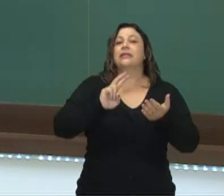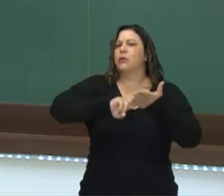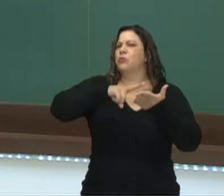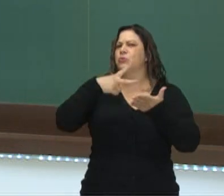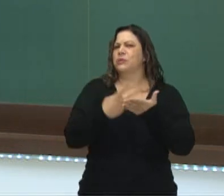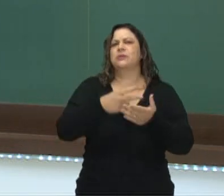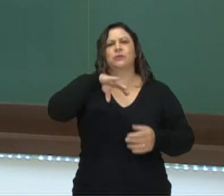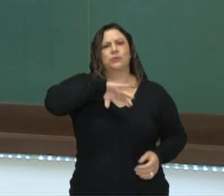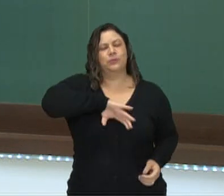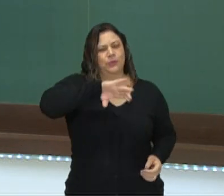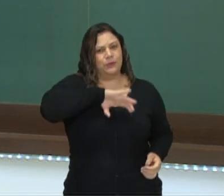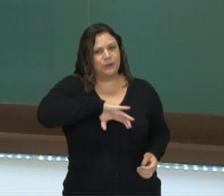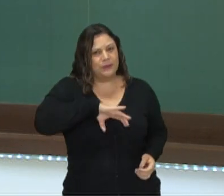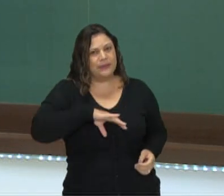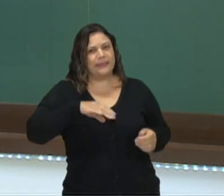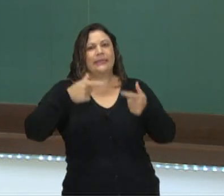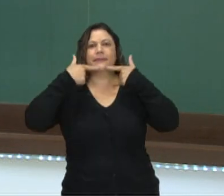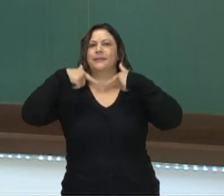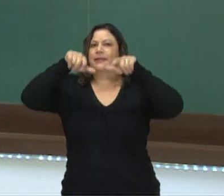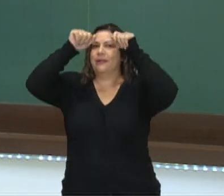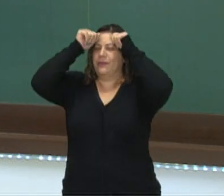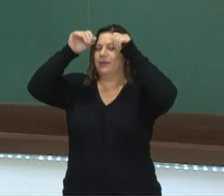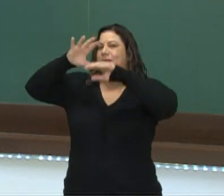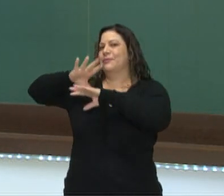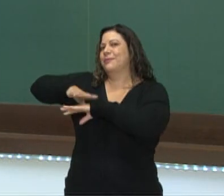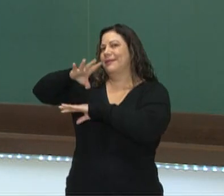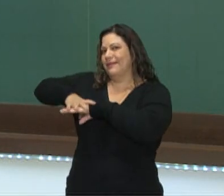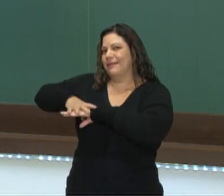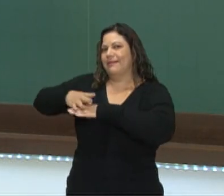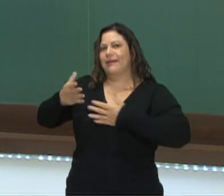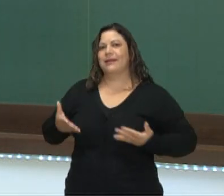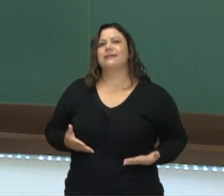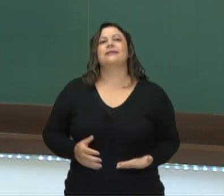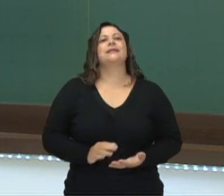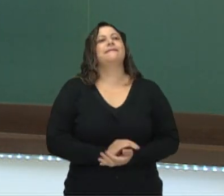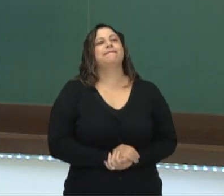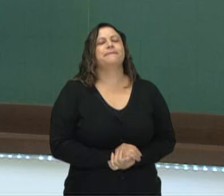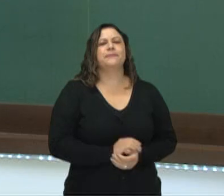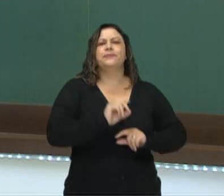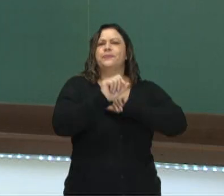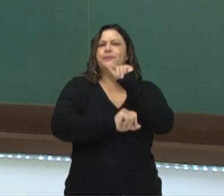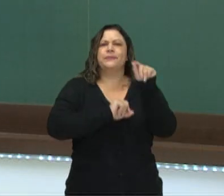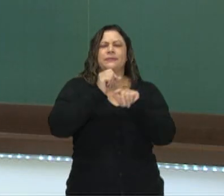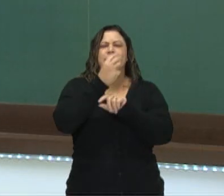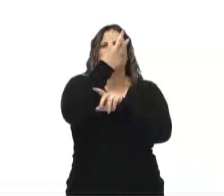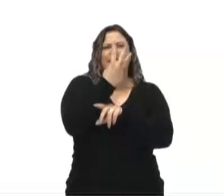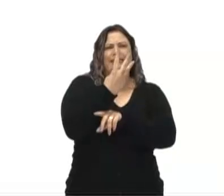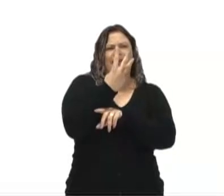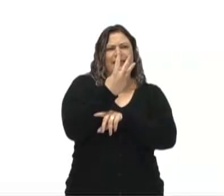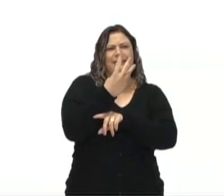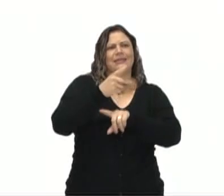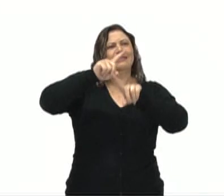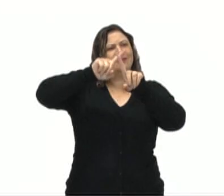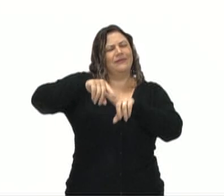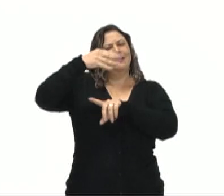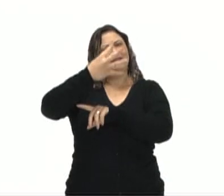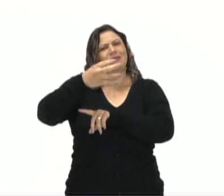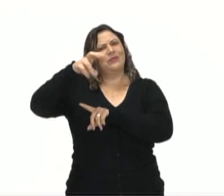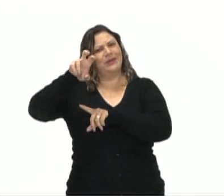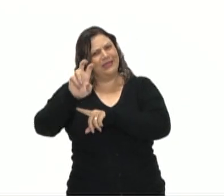língua portuguesa para a linguagem matemática. Então, veja bem. O que significa o triplo de 45